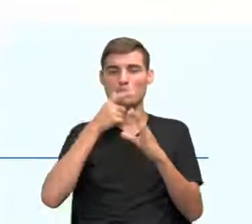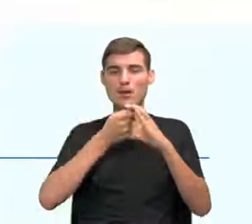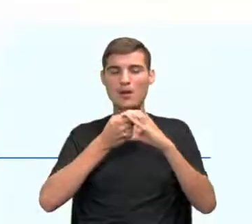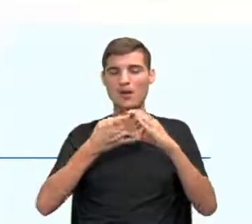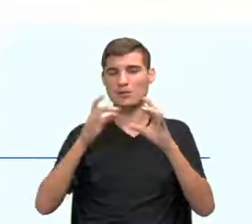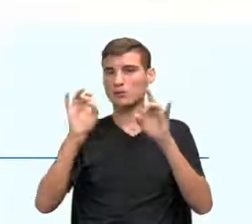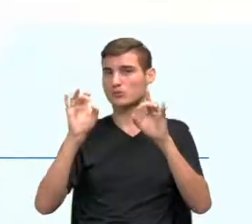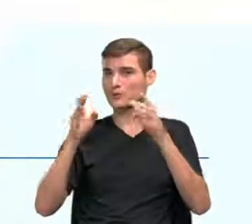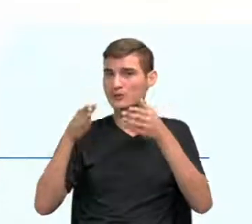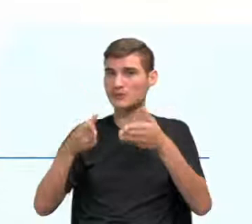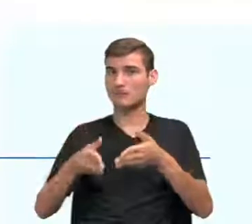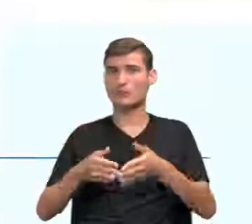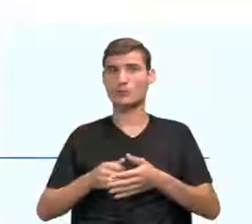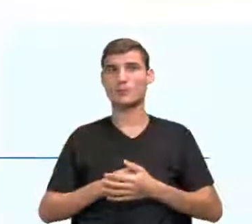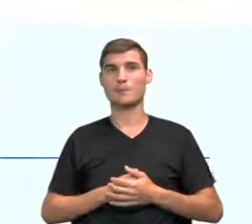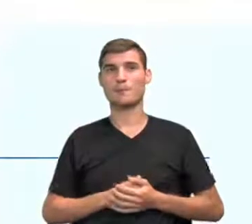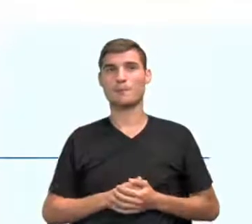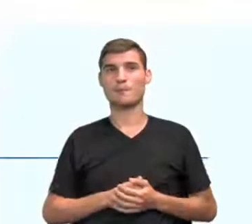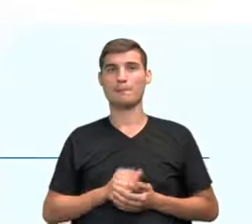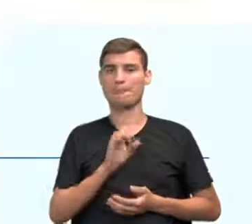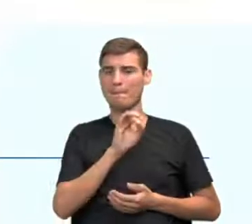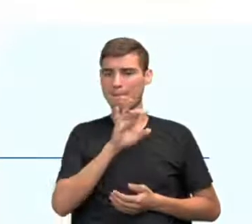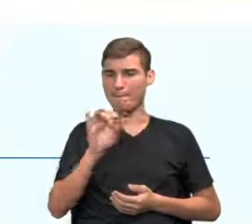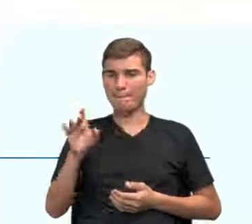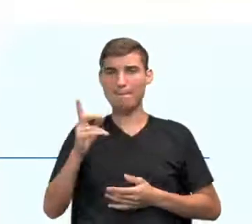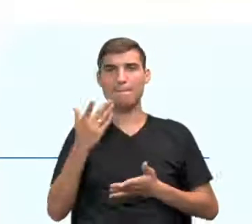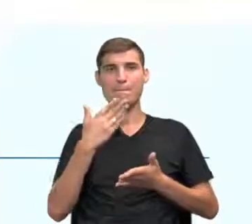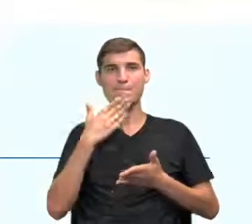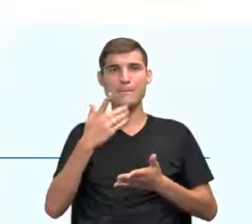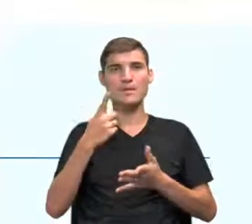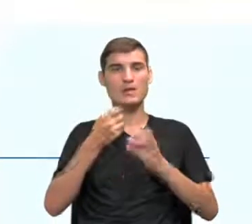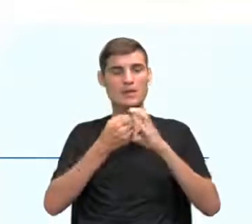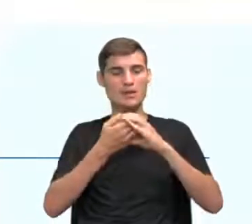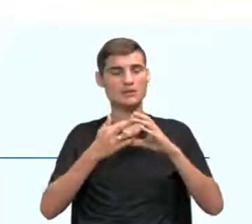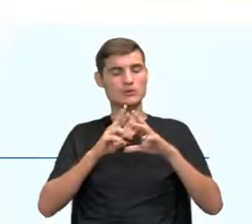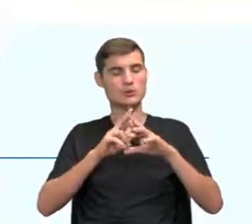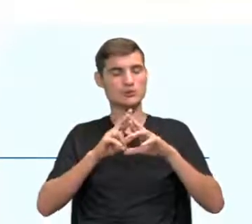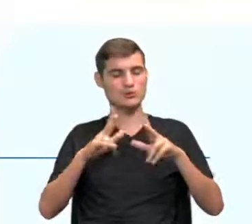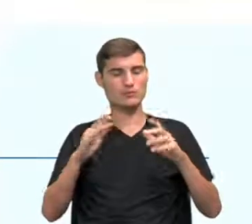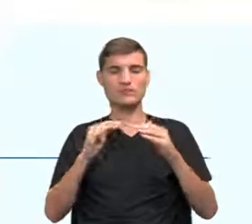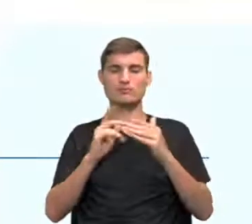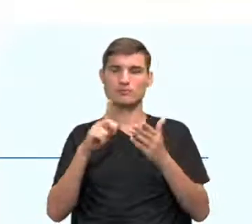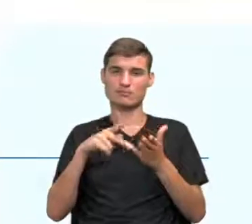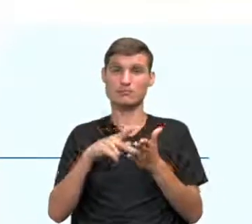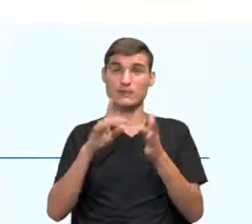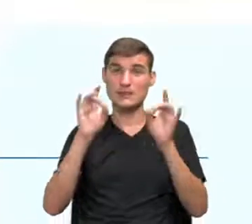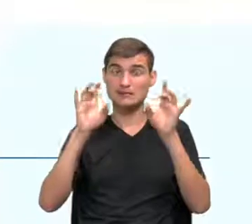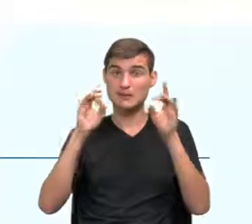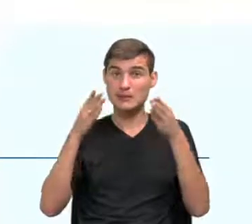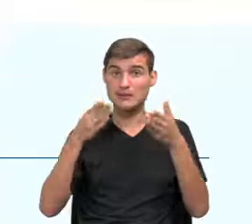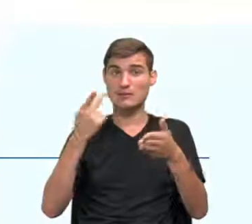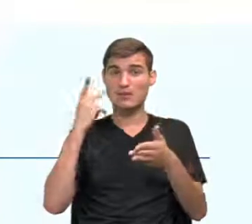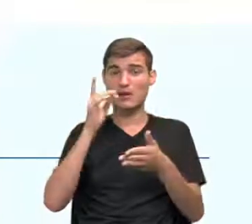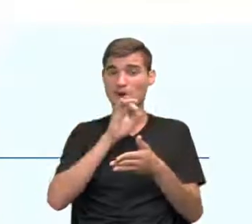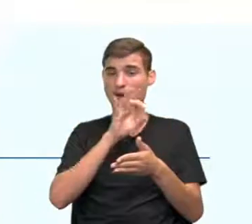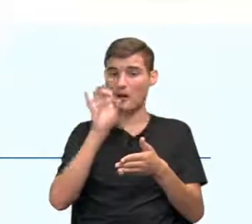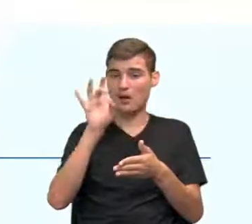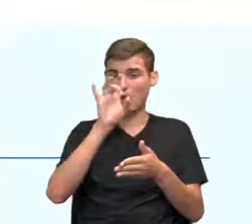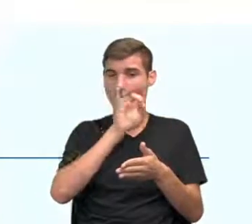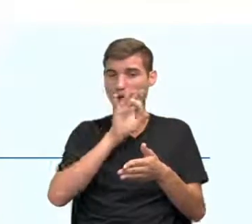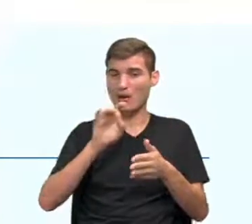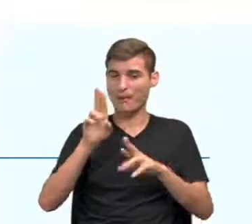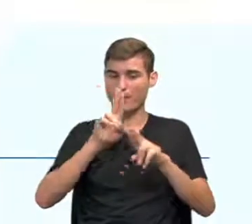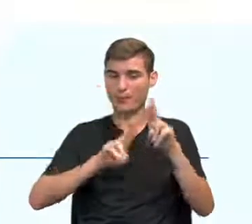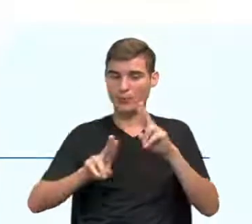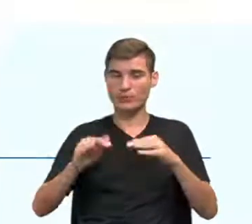antena. E cada faixa de frequência exige uma característica diferente, uma característica específica para